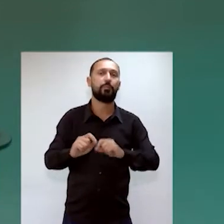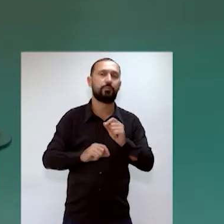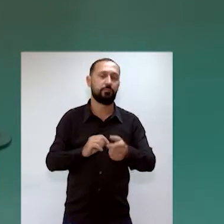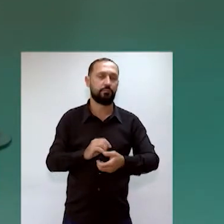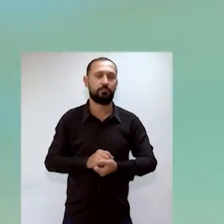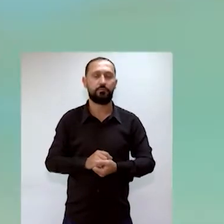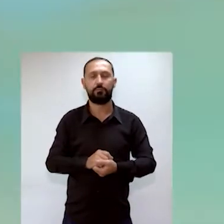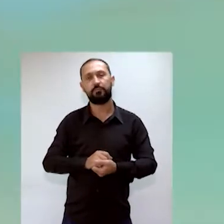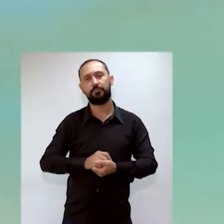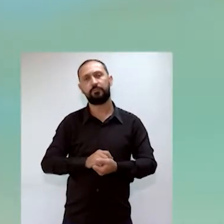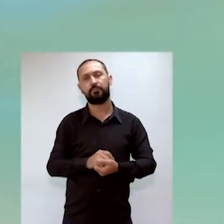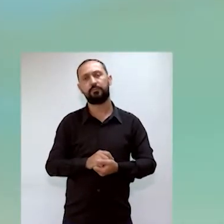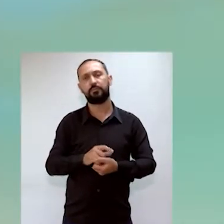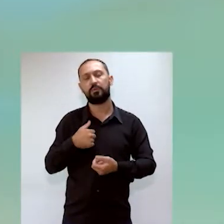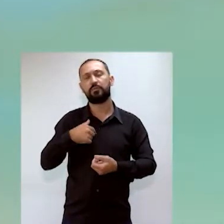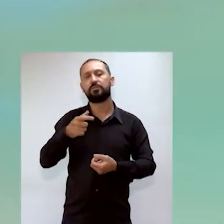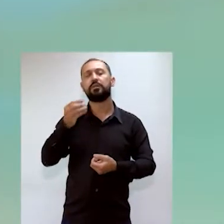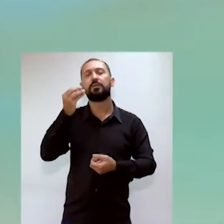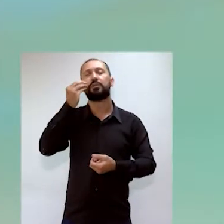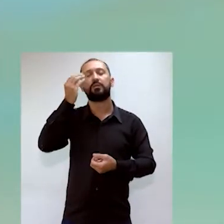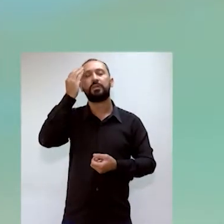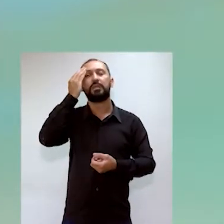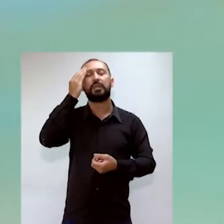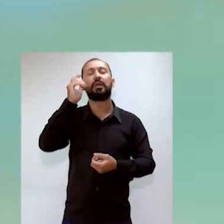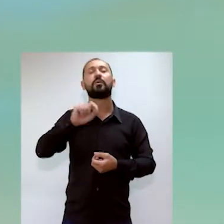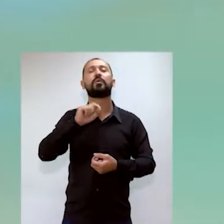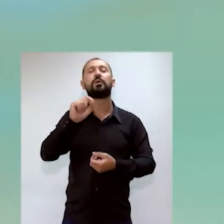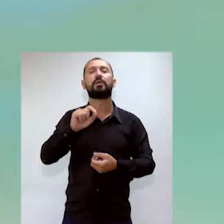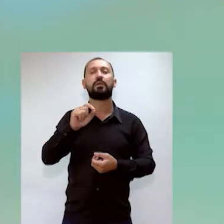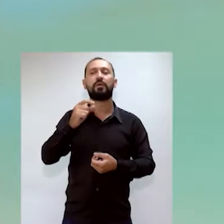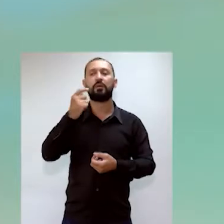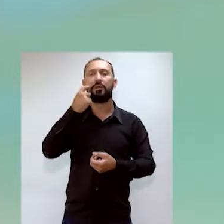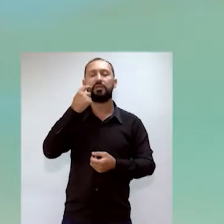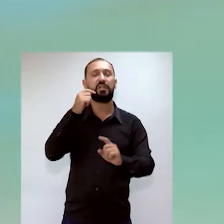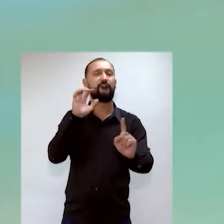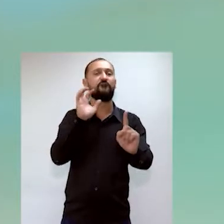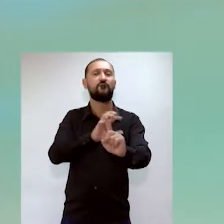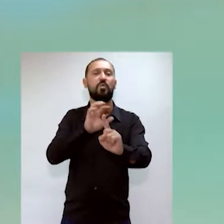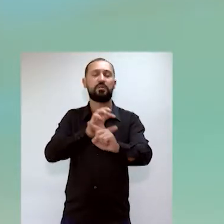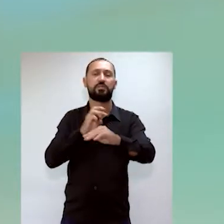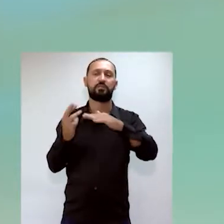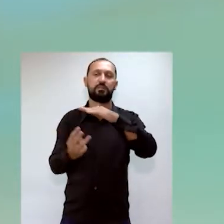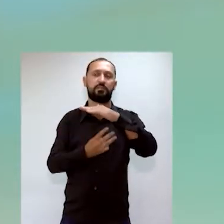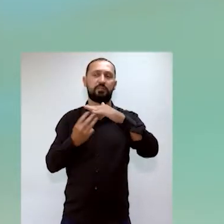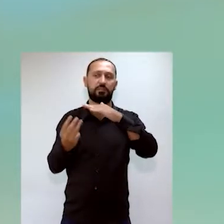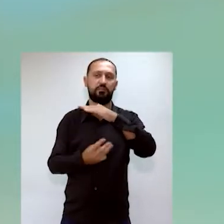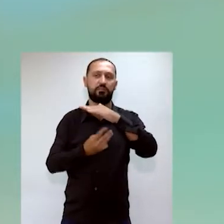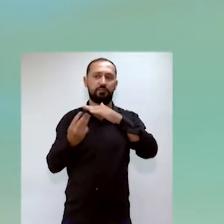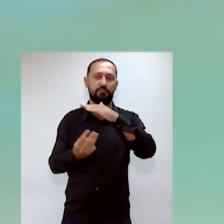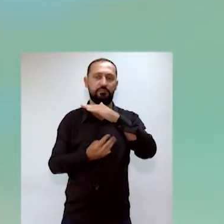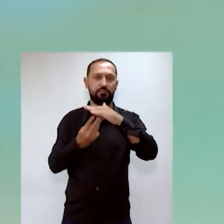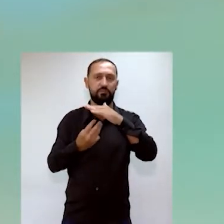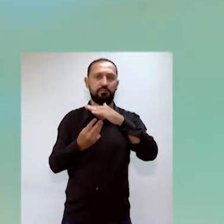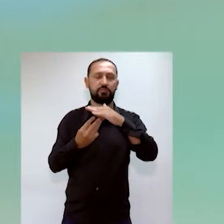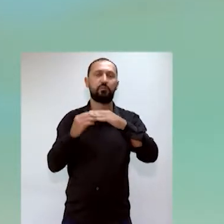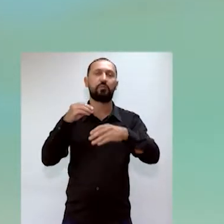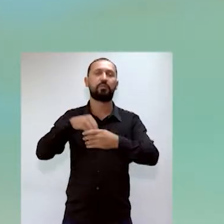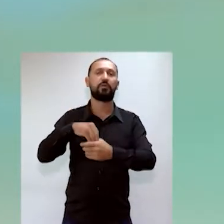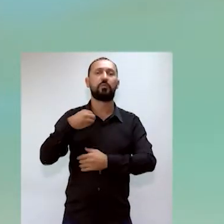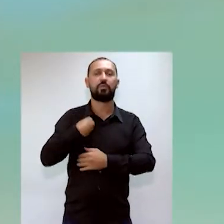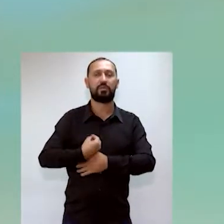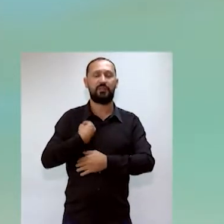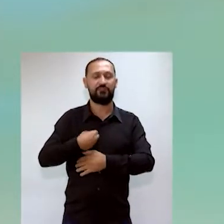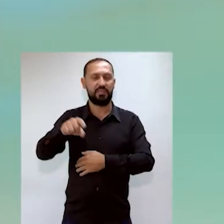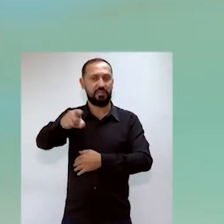naquela função, né? Você buscou entender o que motivou esses impactos da terceirização